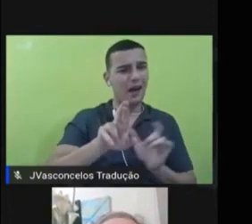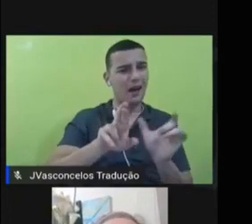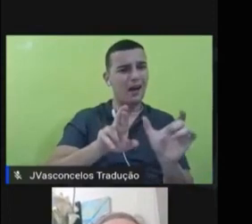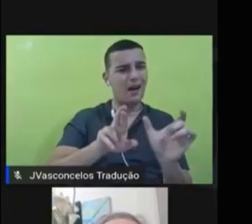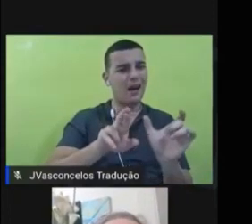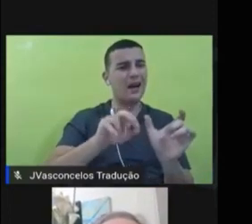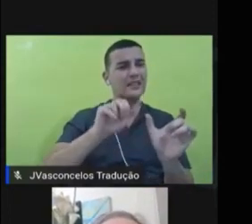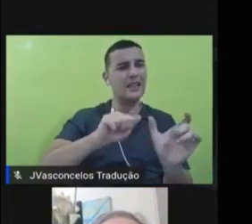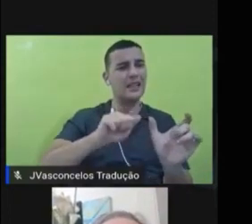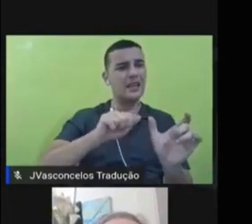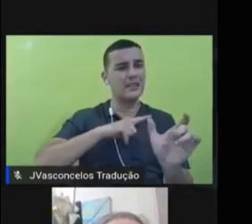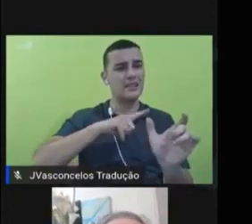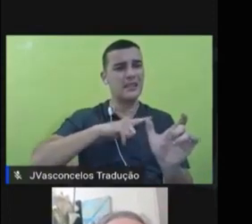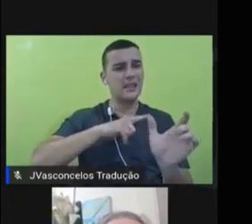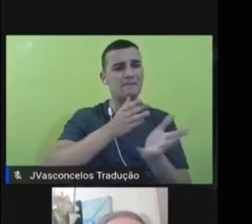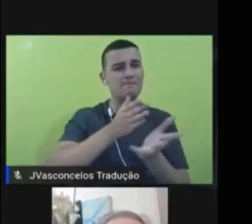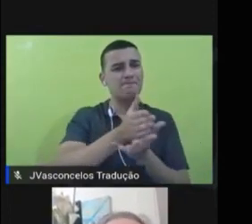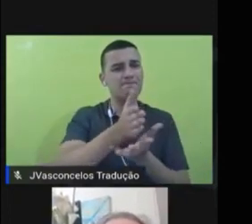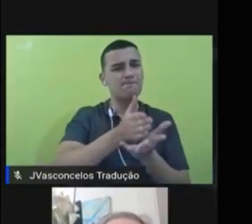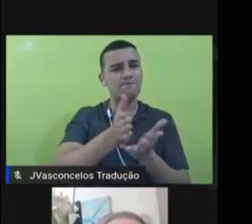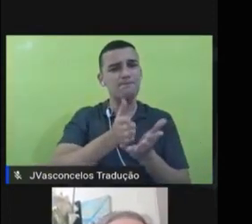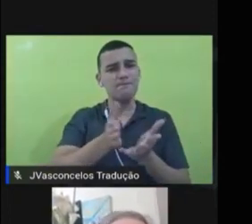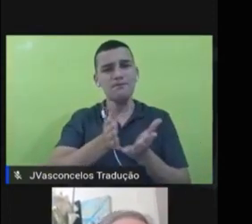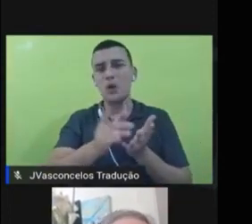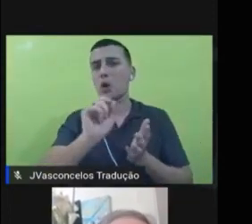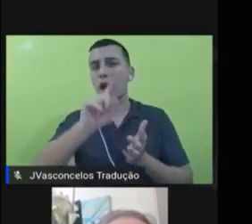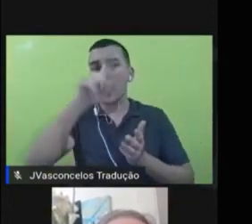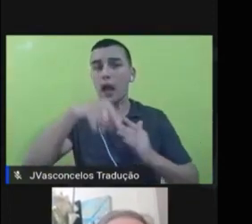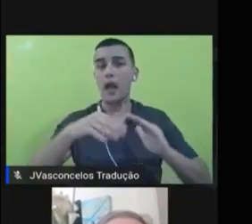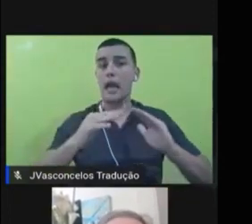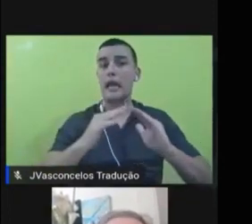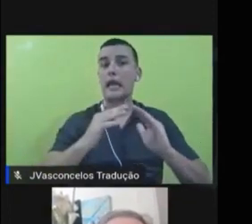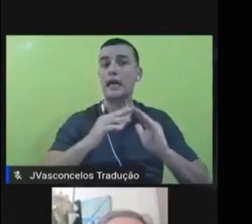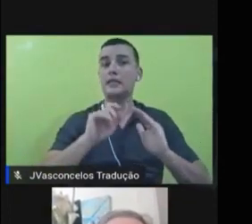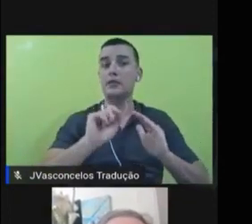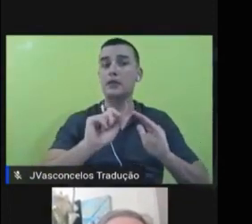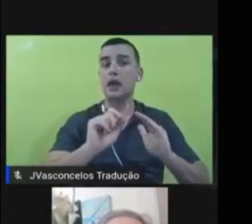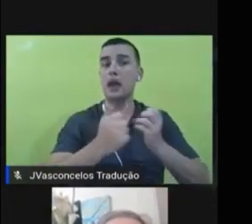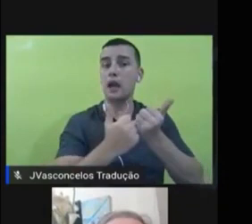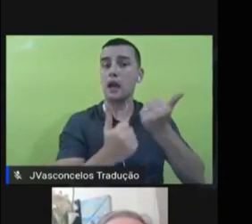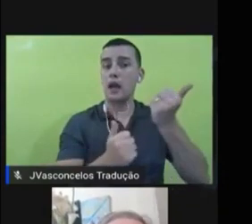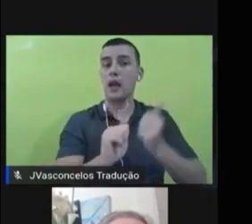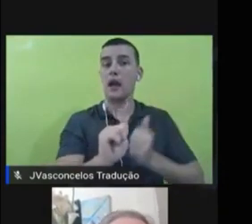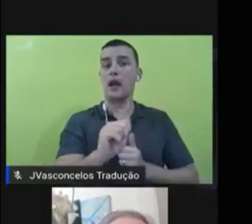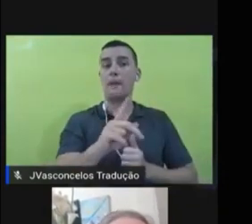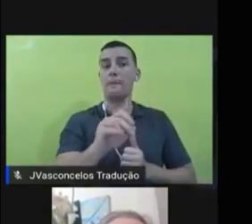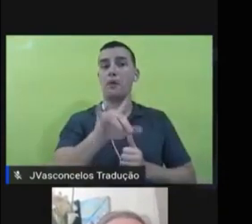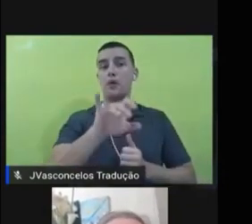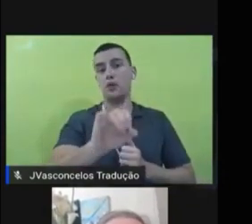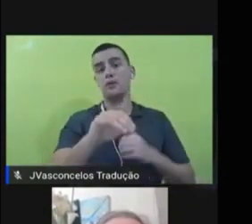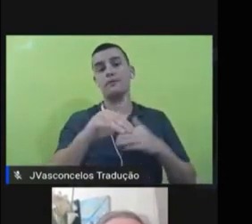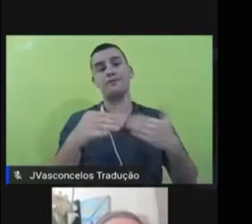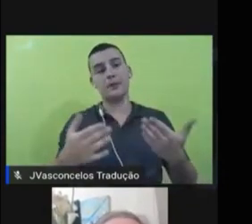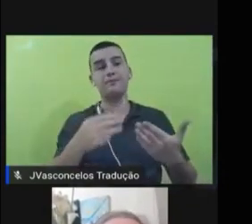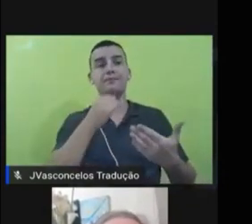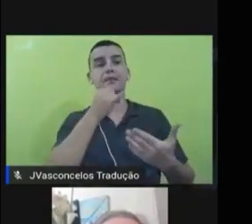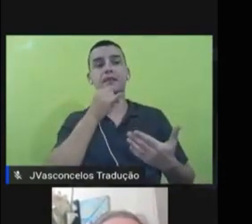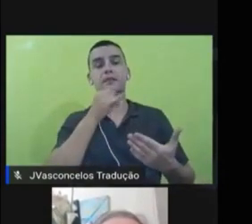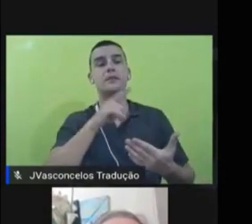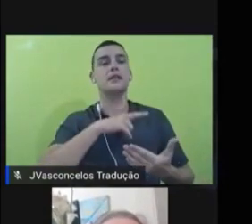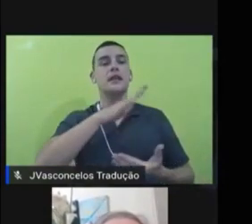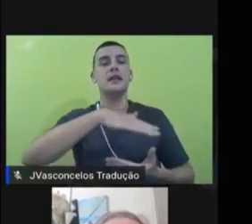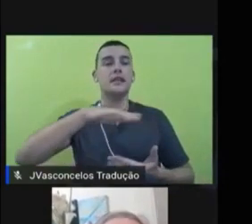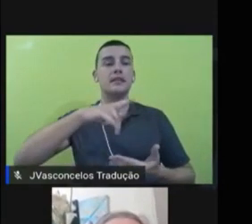exemplo, para uma casa de apoio, que isso é comum, não é comum no Brasil, por exemplo, crianças em tratamento